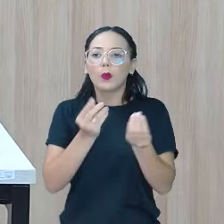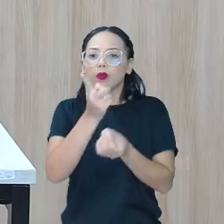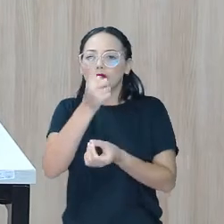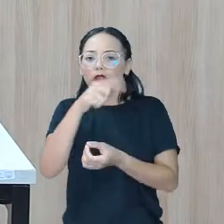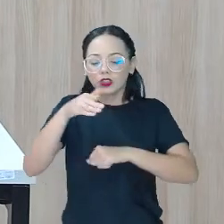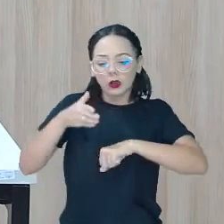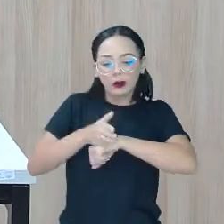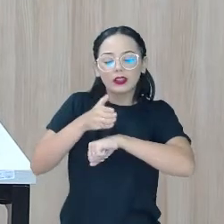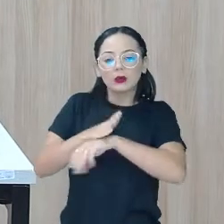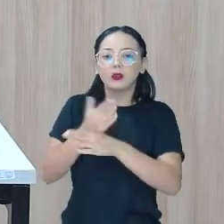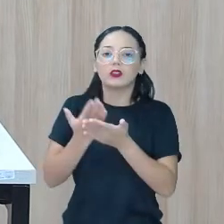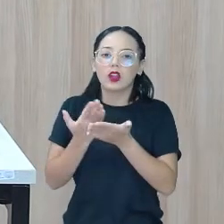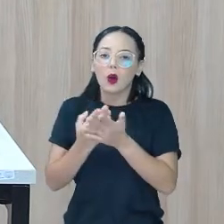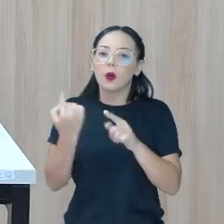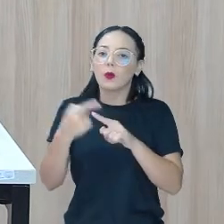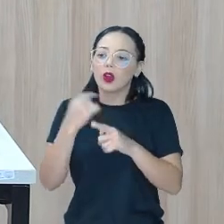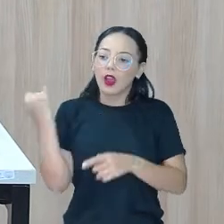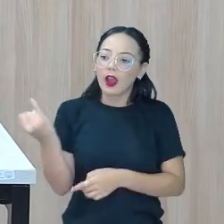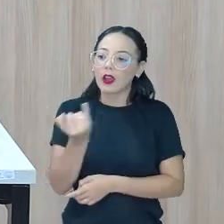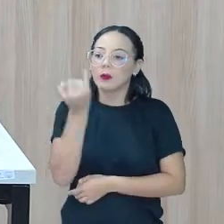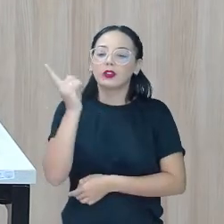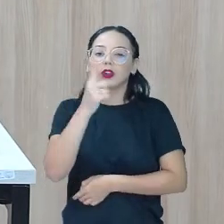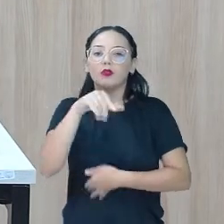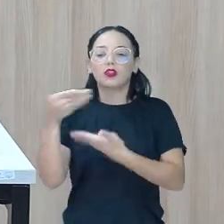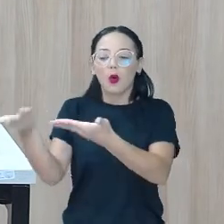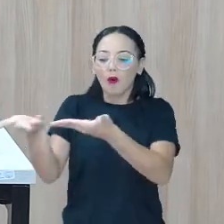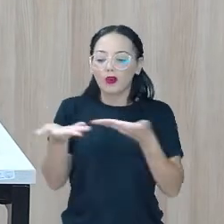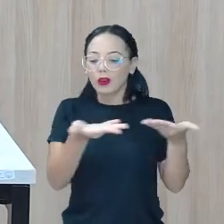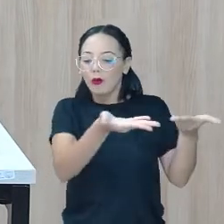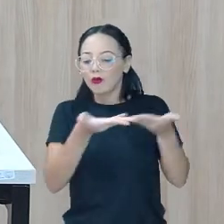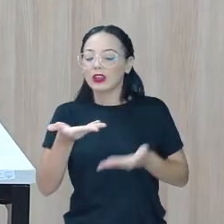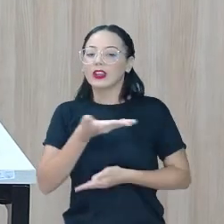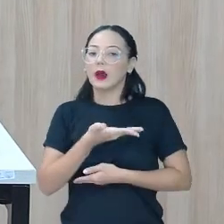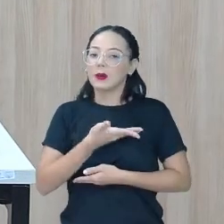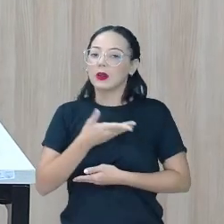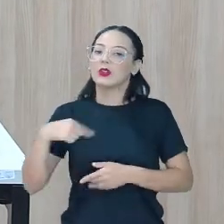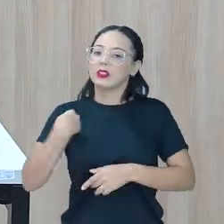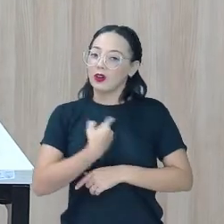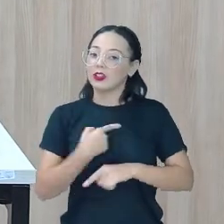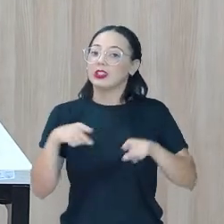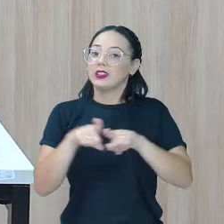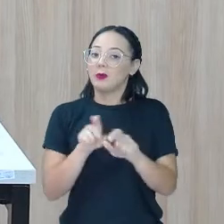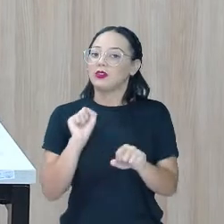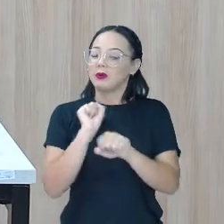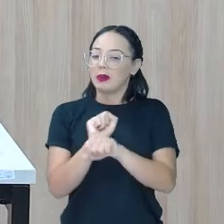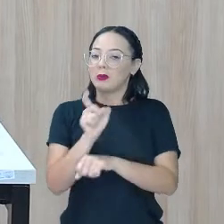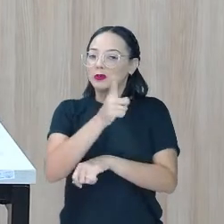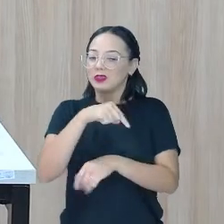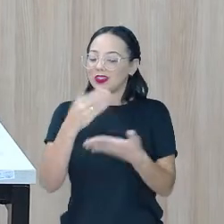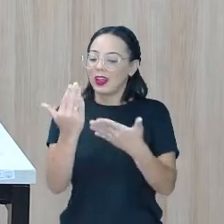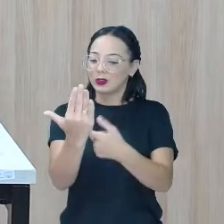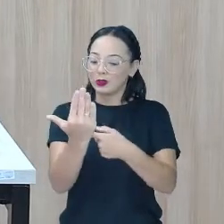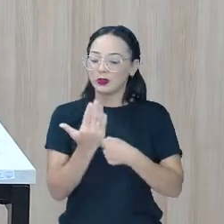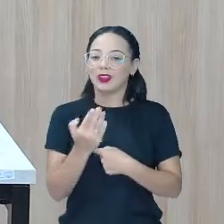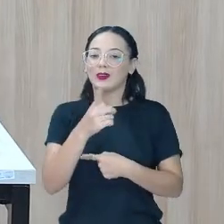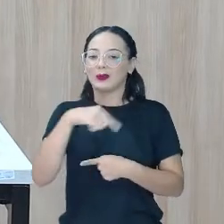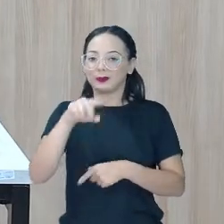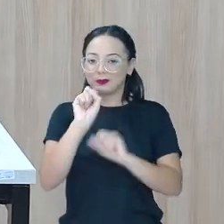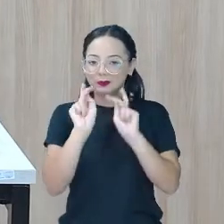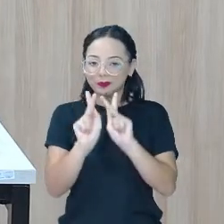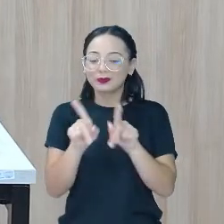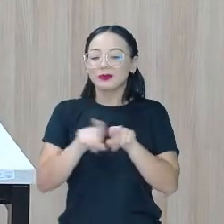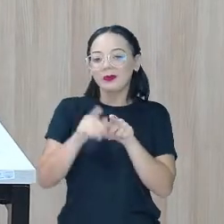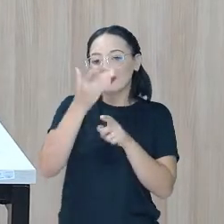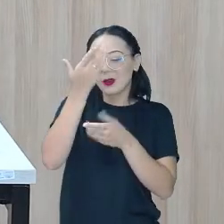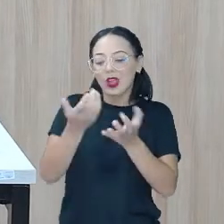da aula. É muito importante que vocês convidem outros colegas. E nós contamos aí com o apoio de vocês, né? E para quem